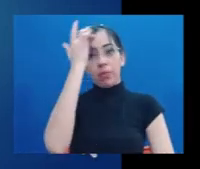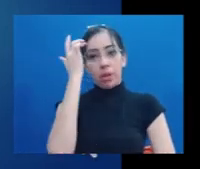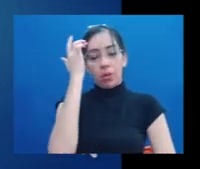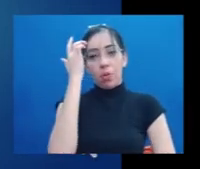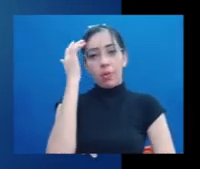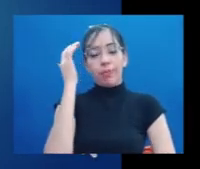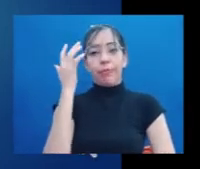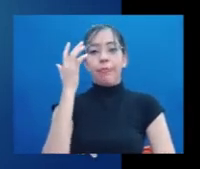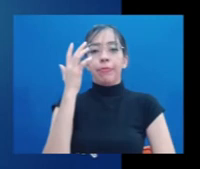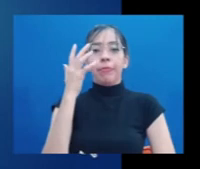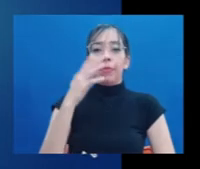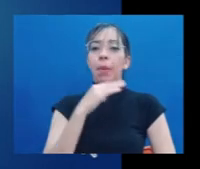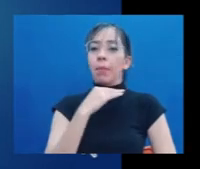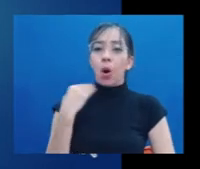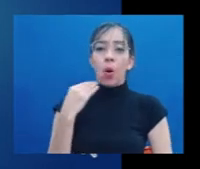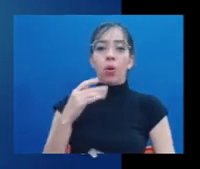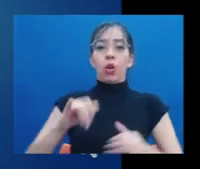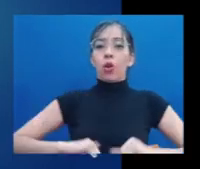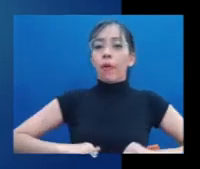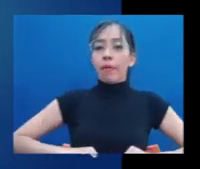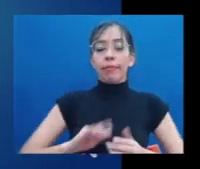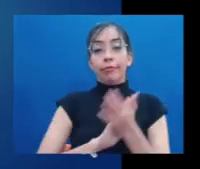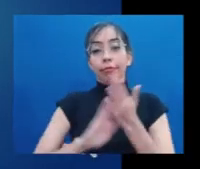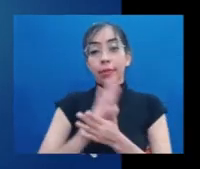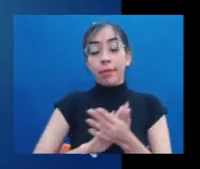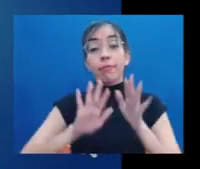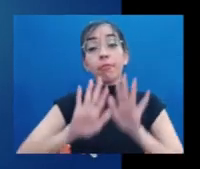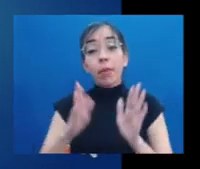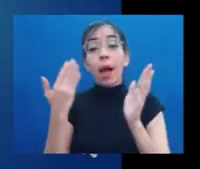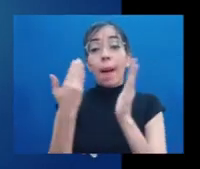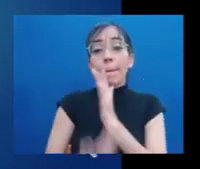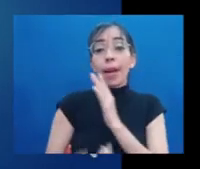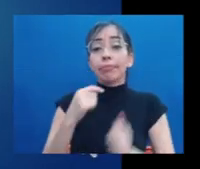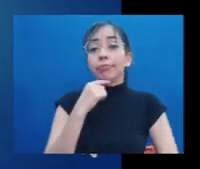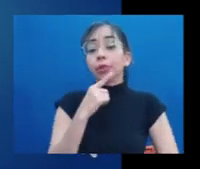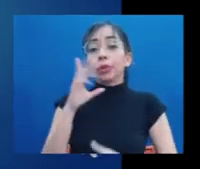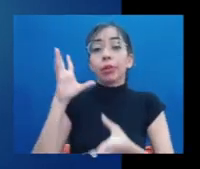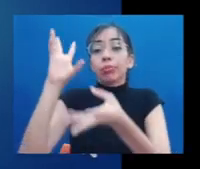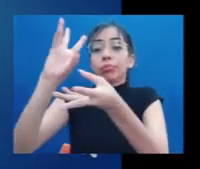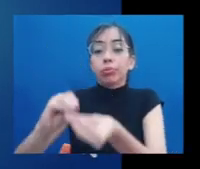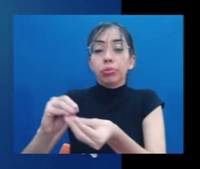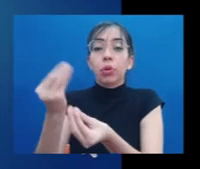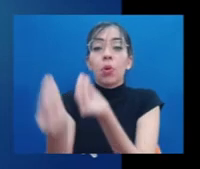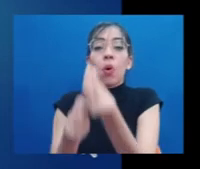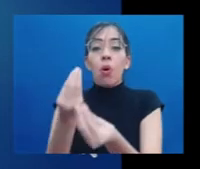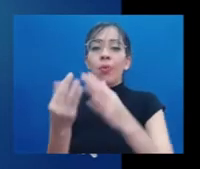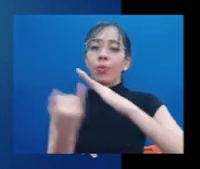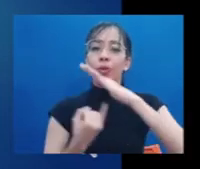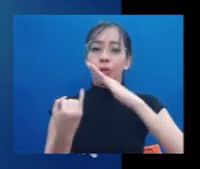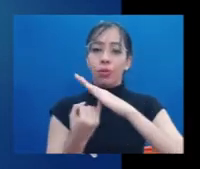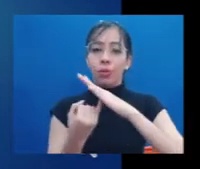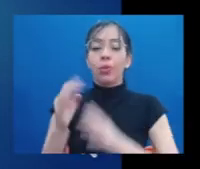tem para a pesquisa no nosso país. Ainda bem, né, que nesse caso não houve vítimas, pelo menos isso, né, a gente pode ficar mais